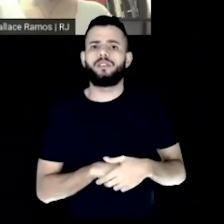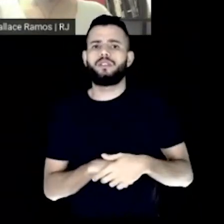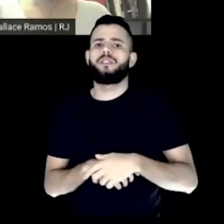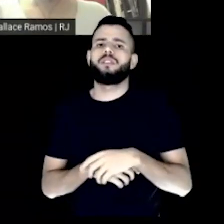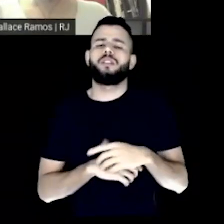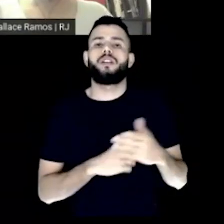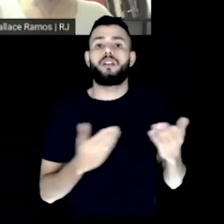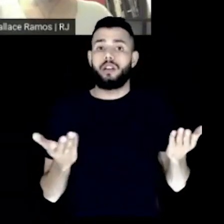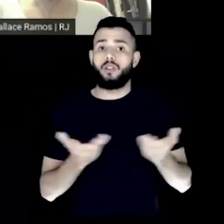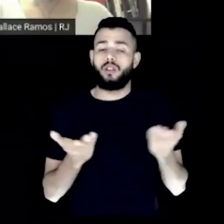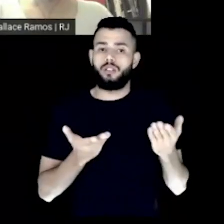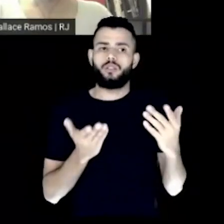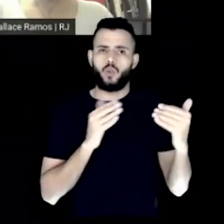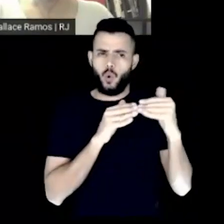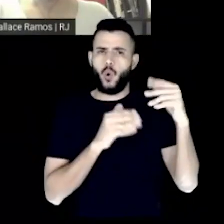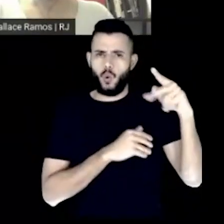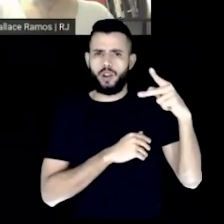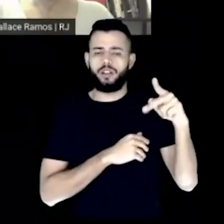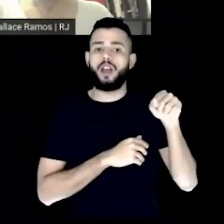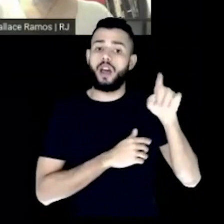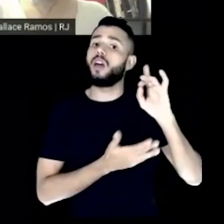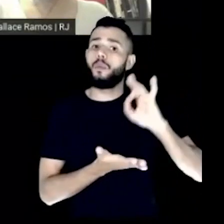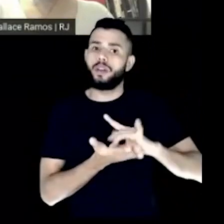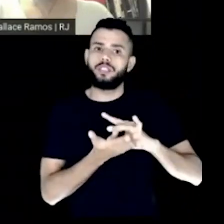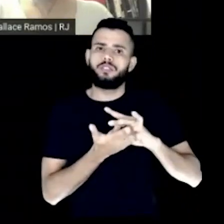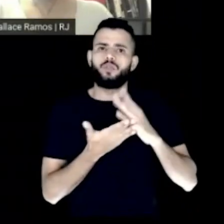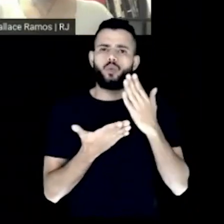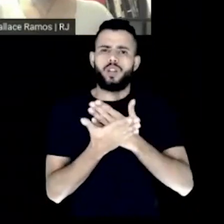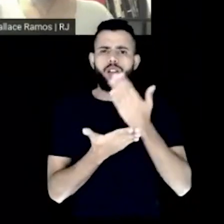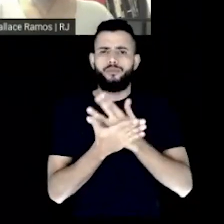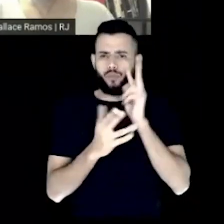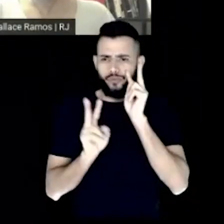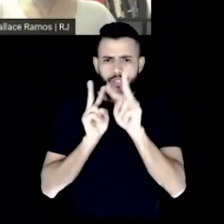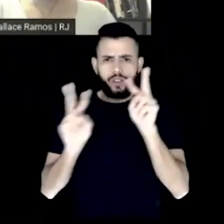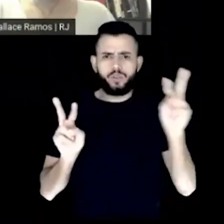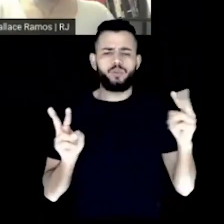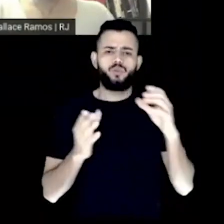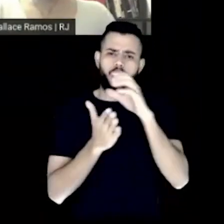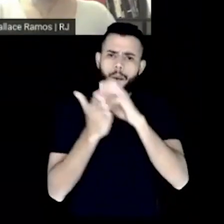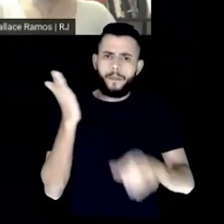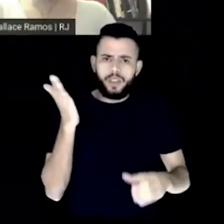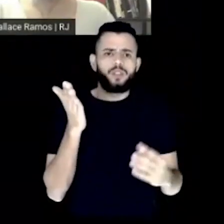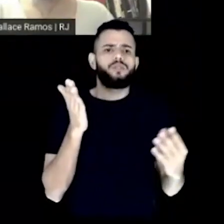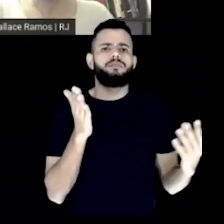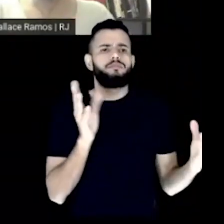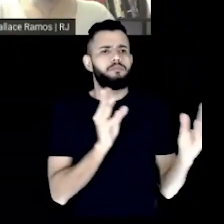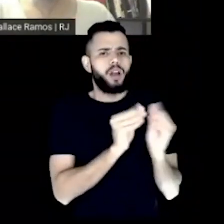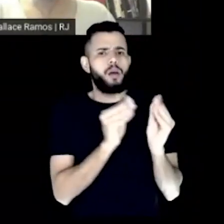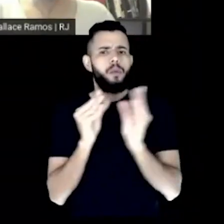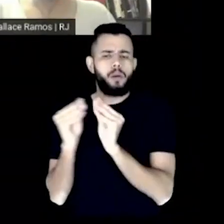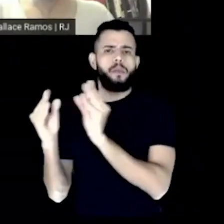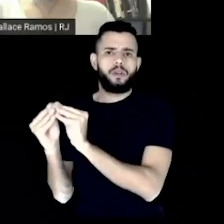Luara França, que eu comentei, ela foi quase como o quinto Beatle, assim. Ela realmente olhou os livros, olhou a junção dos